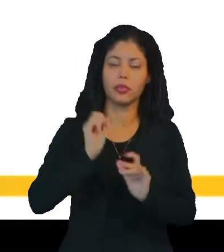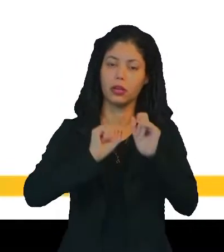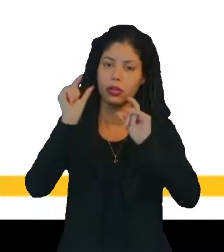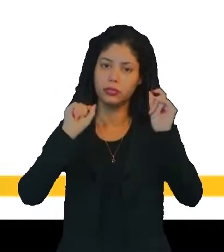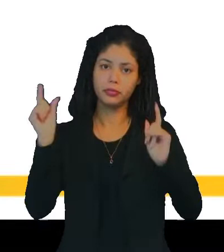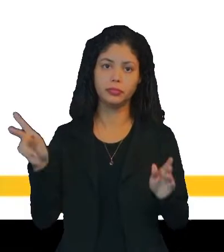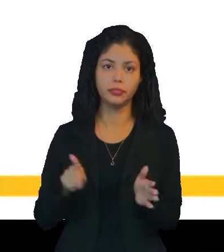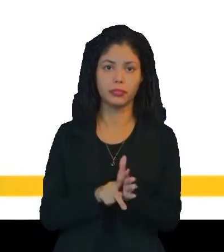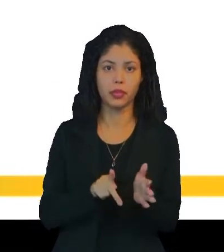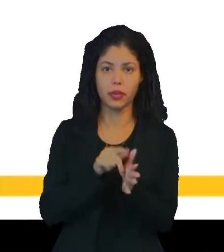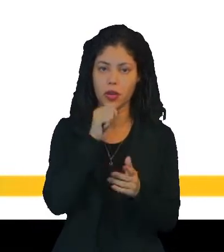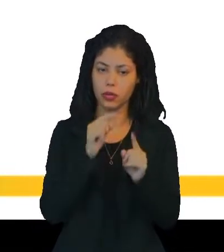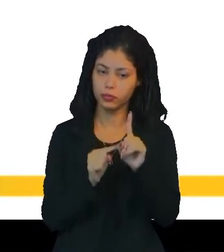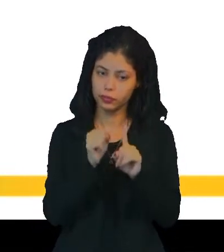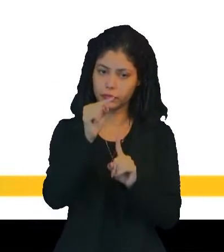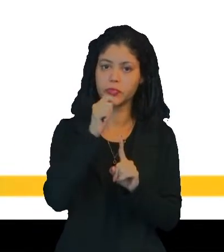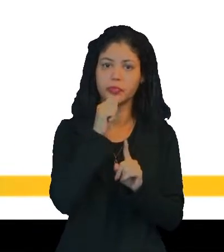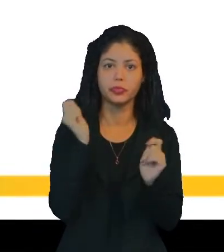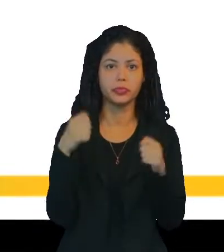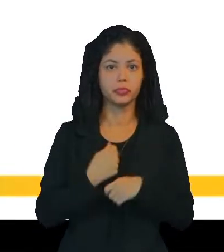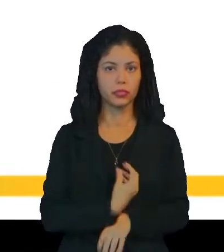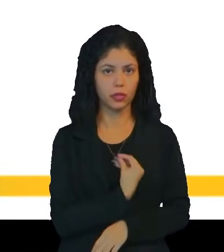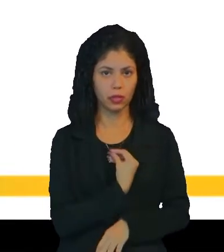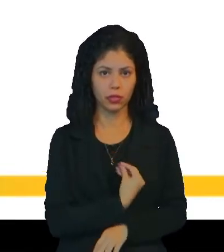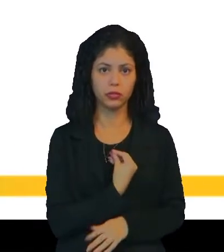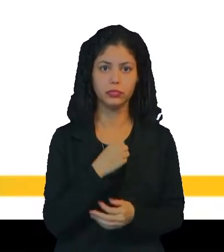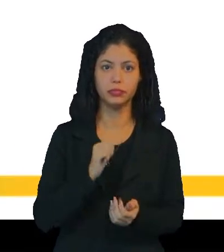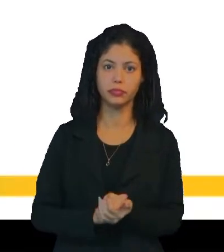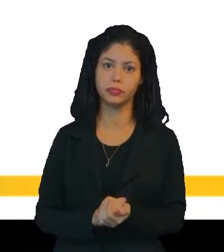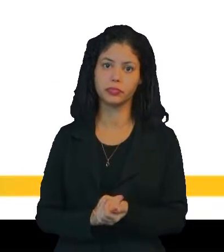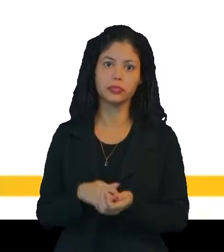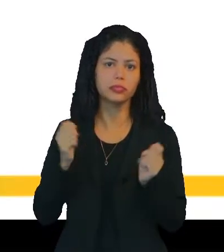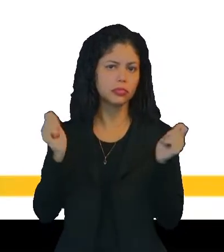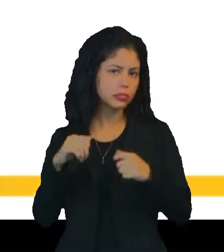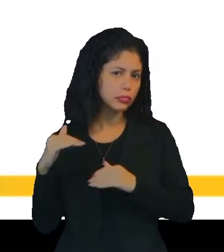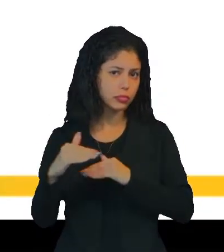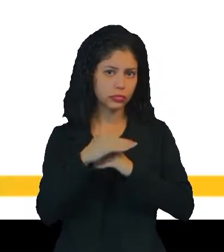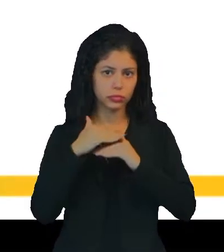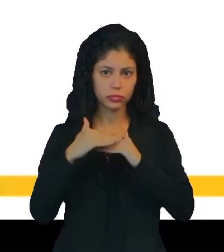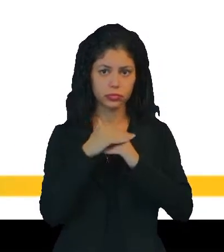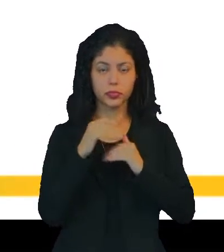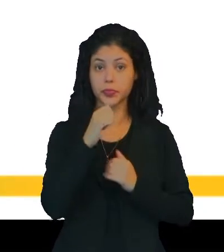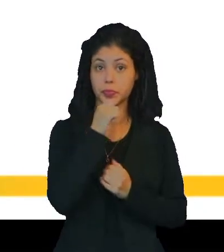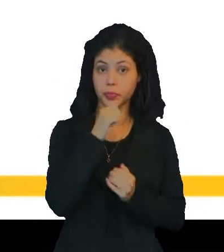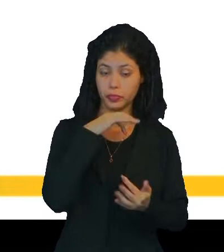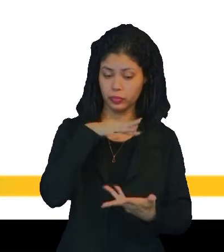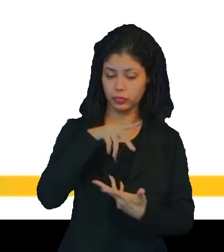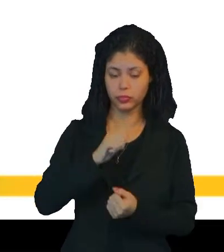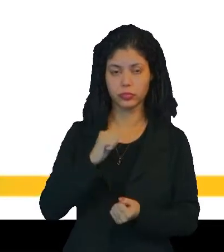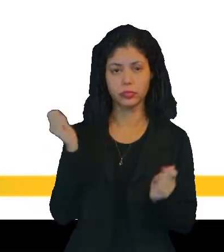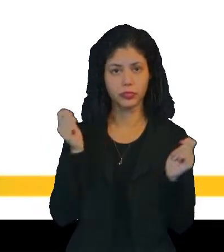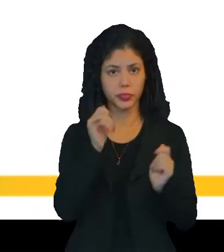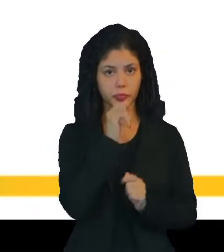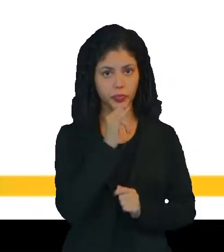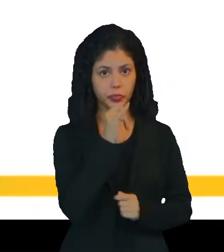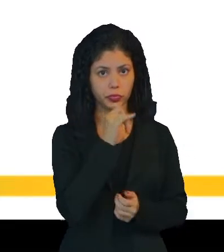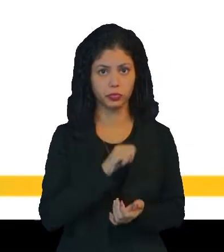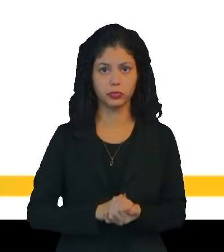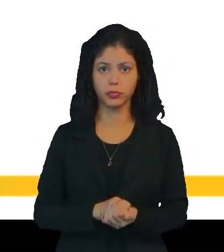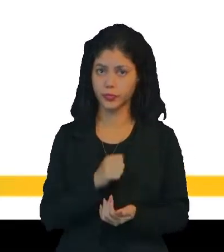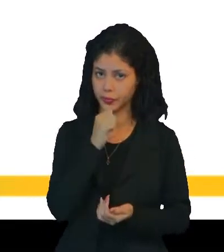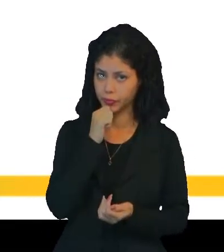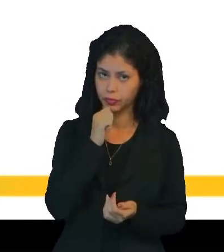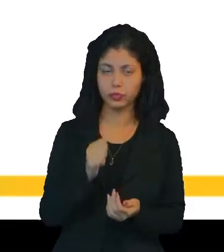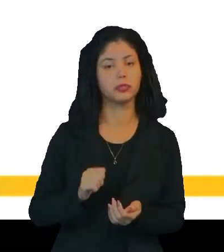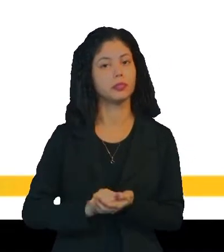estrela para que a temperatura possibilite a existência de água líquida em sua superfície. A Terra, por exemplo, está em uma zona